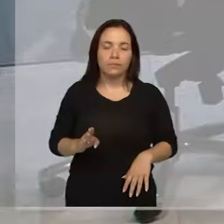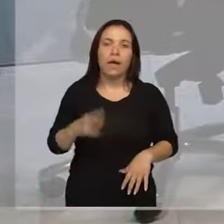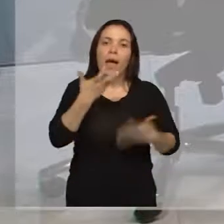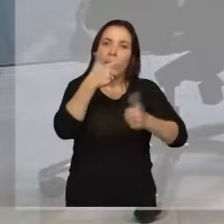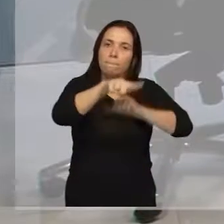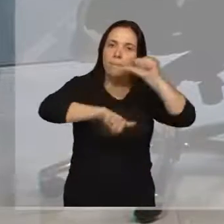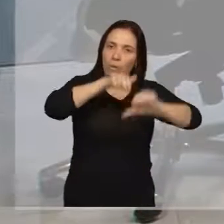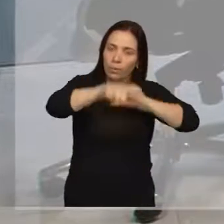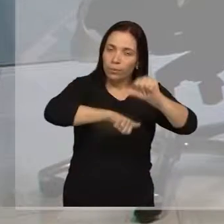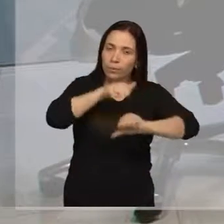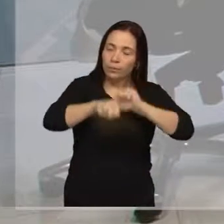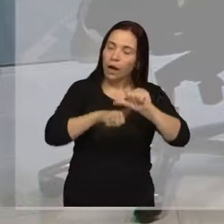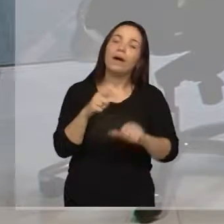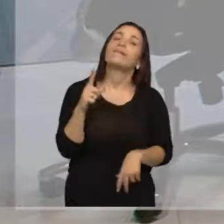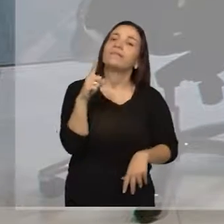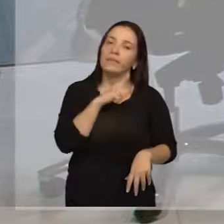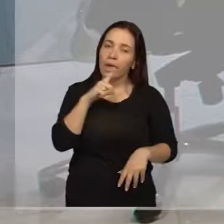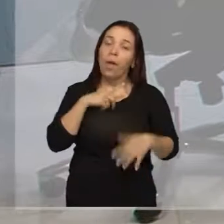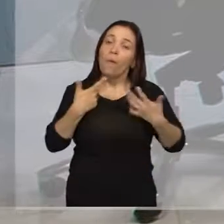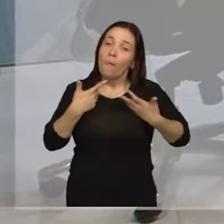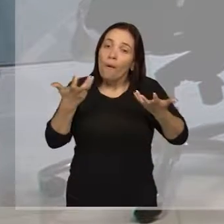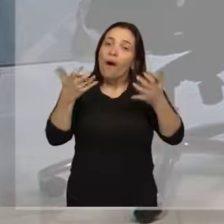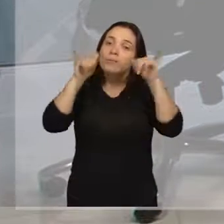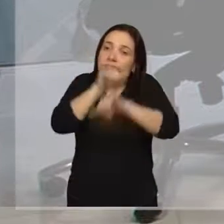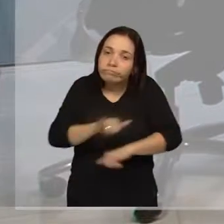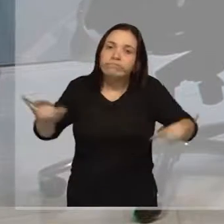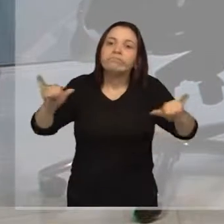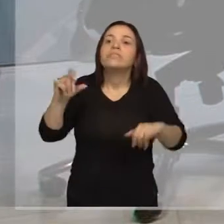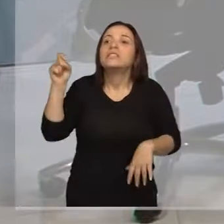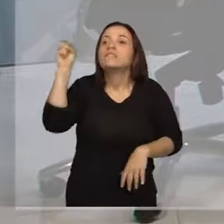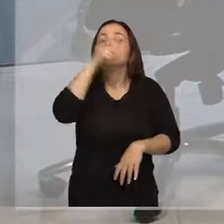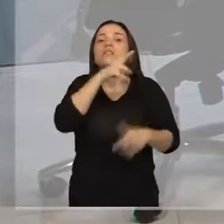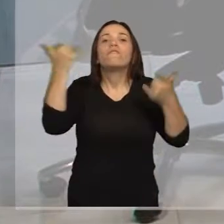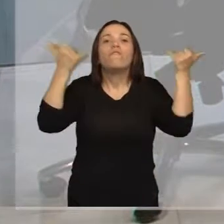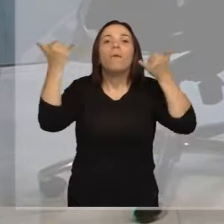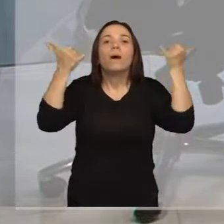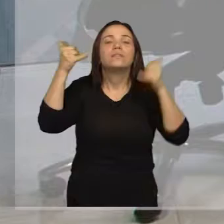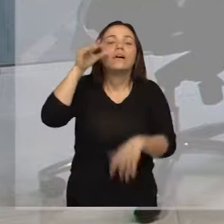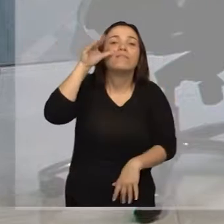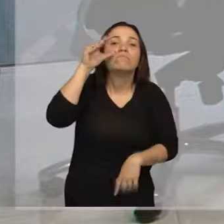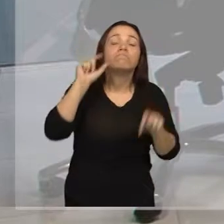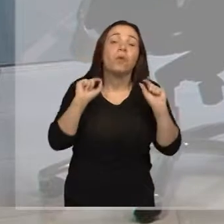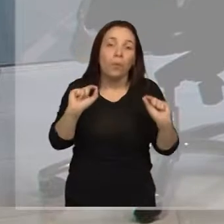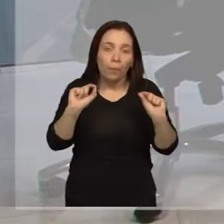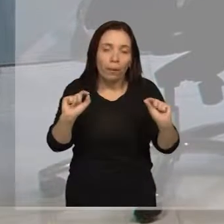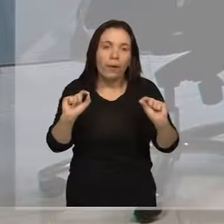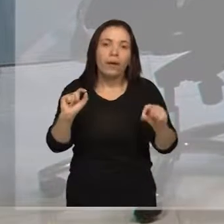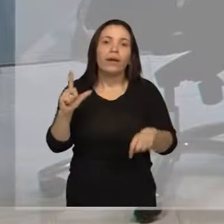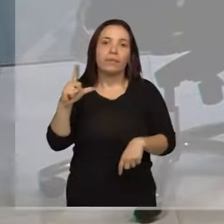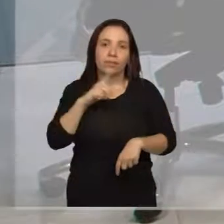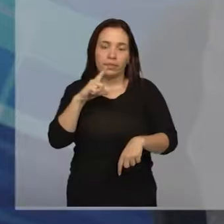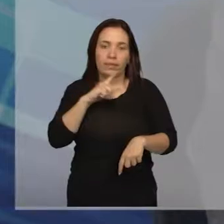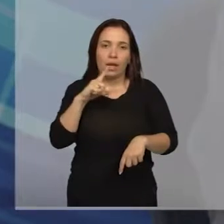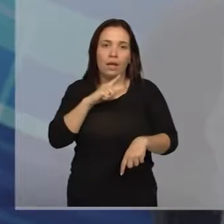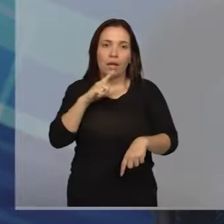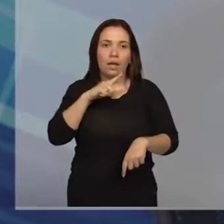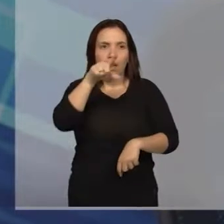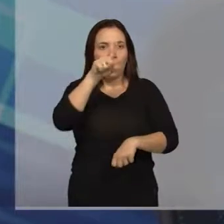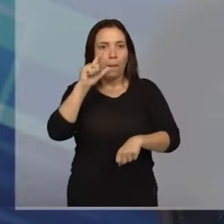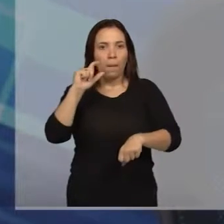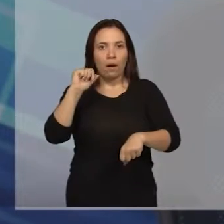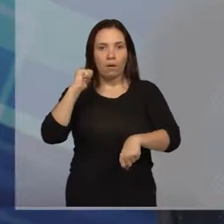eram as consequências disso, para além do fato da dificuldade da informação. Mas a gente tem a deslegitimação do